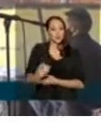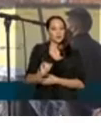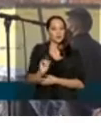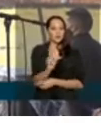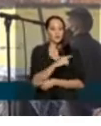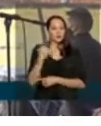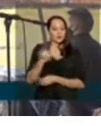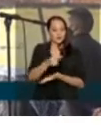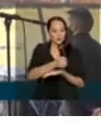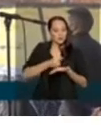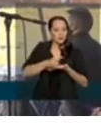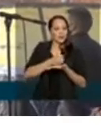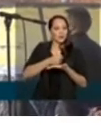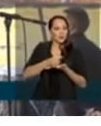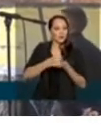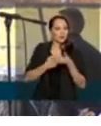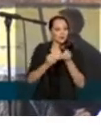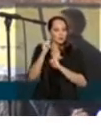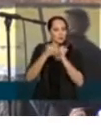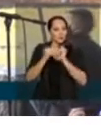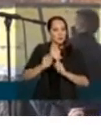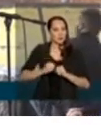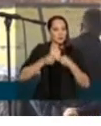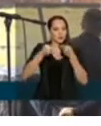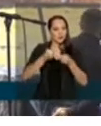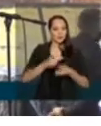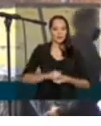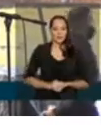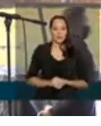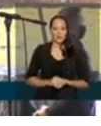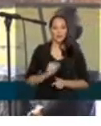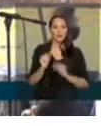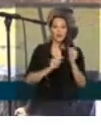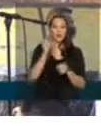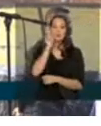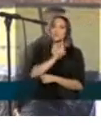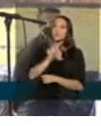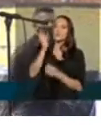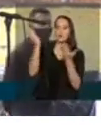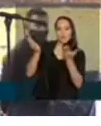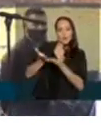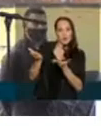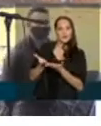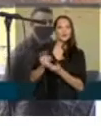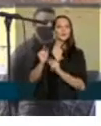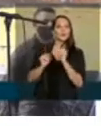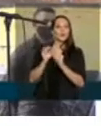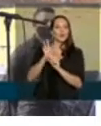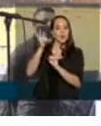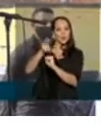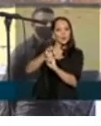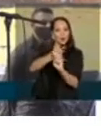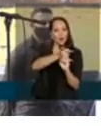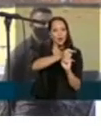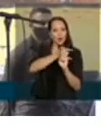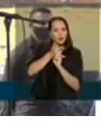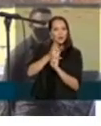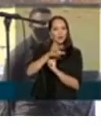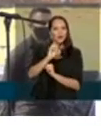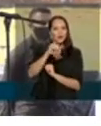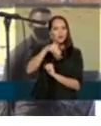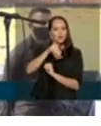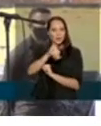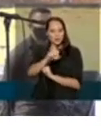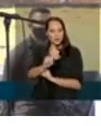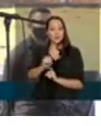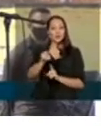nossa base industrial de defesa. O que vemos hoje em operação é um radar produzido pela Omnisys,